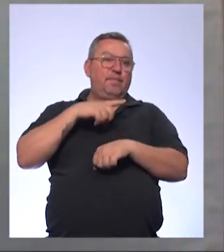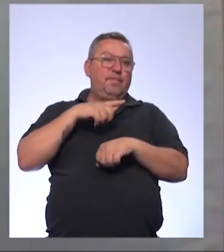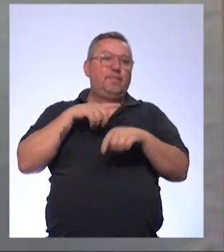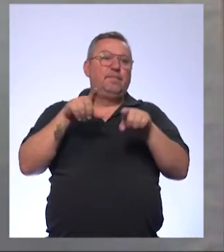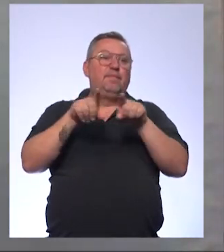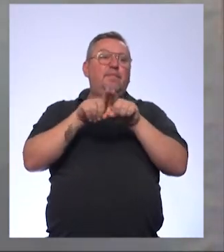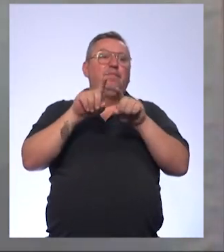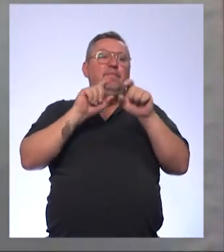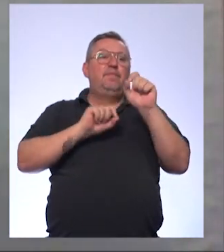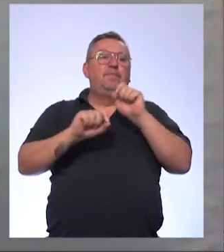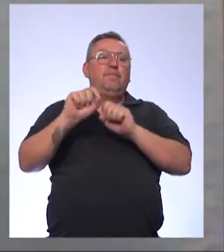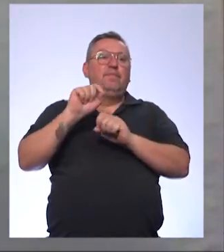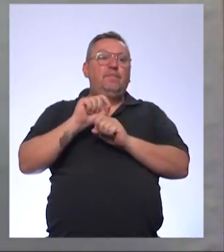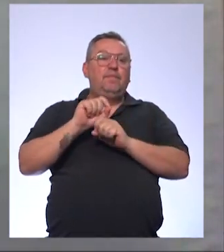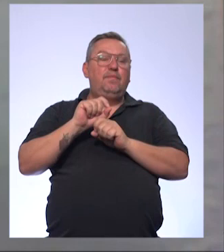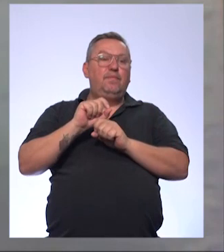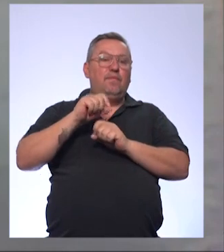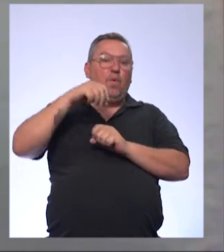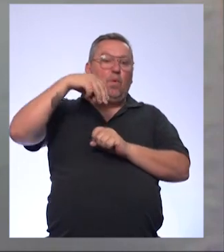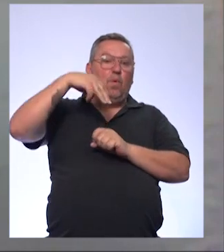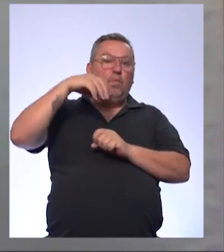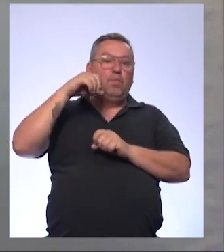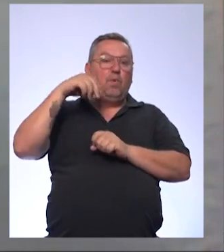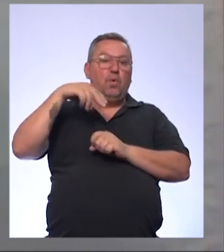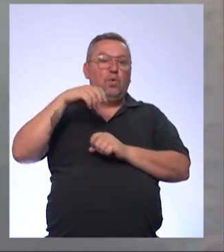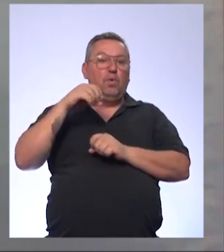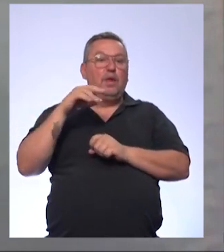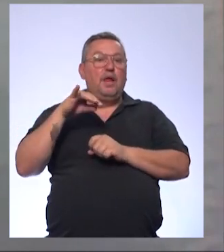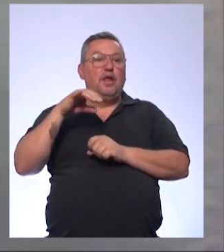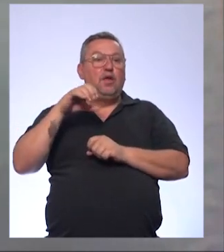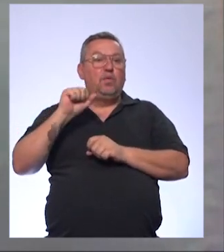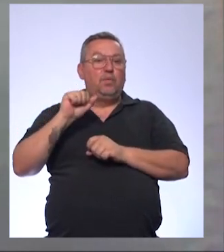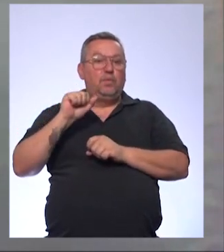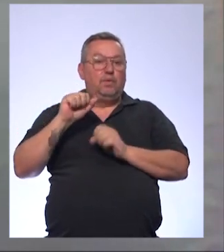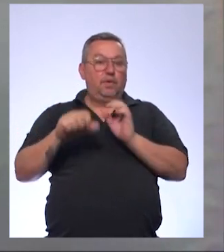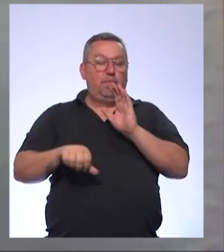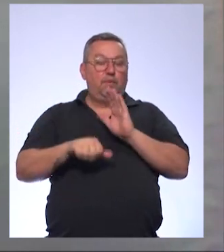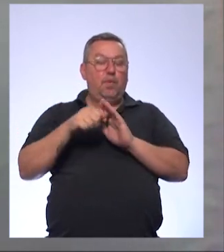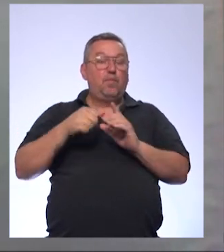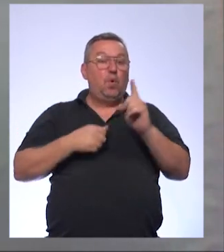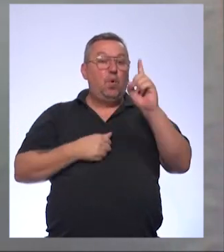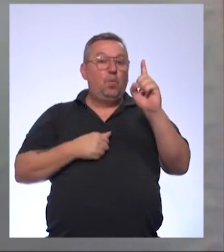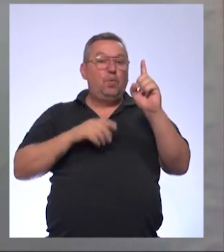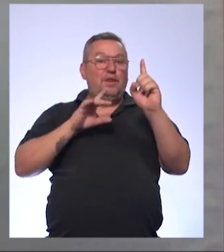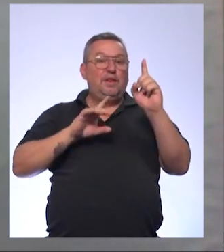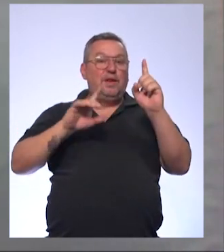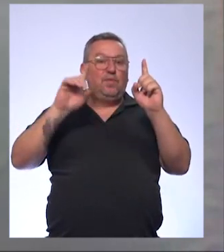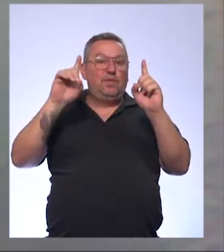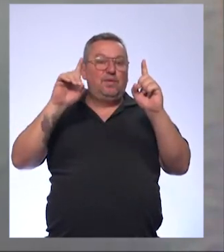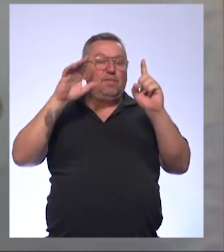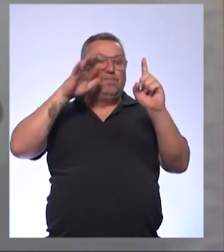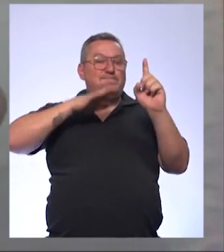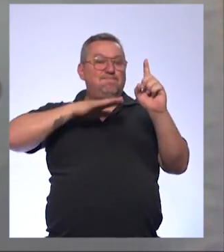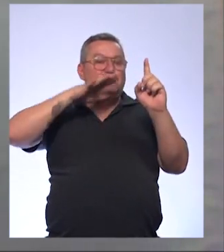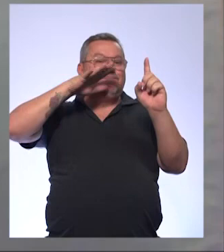também o monoteísmo. É na era dos reis que os hebreus começam